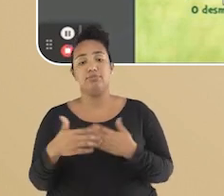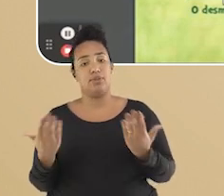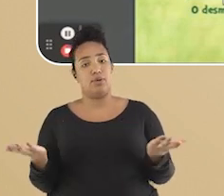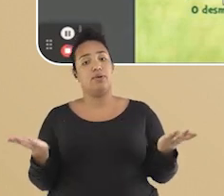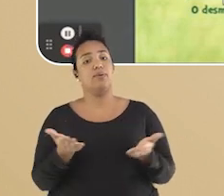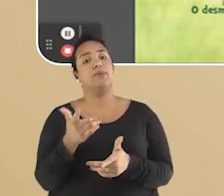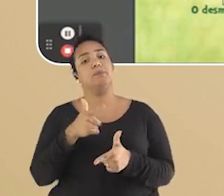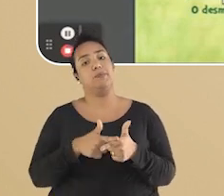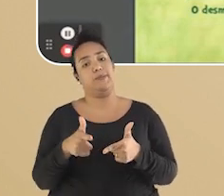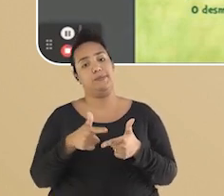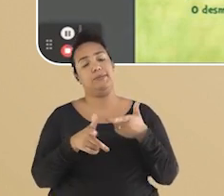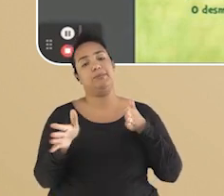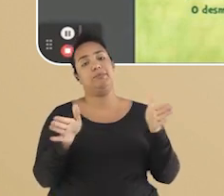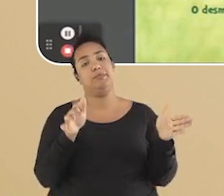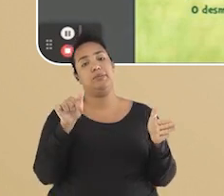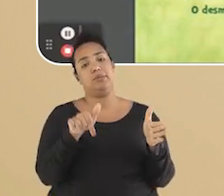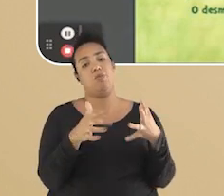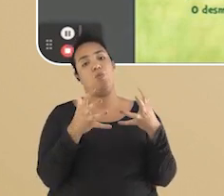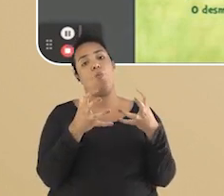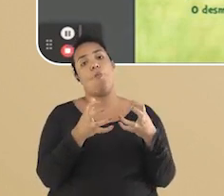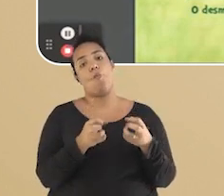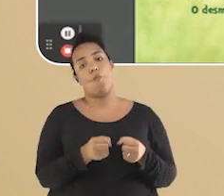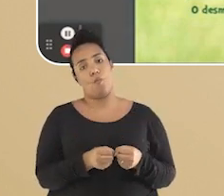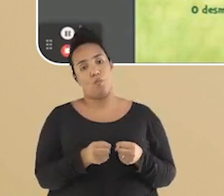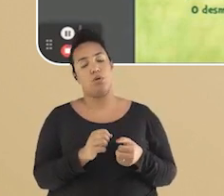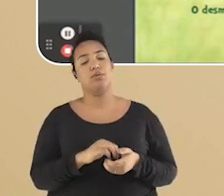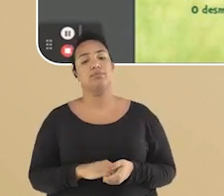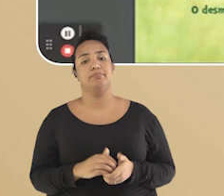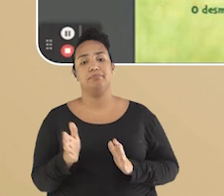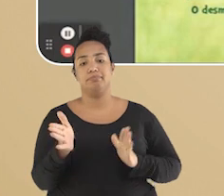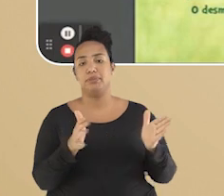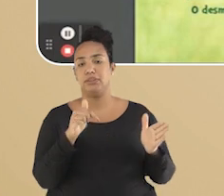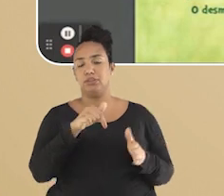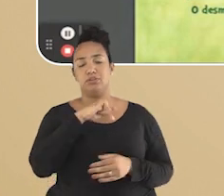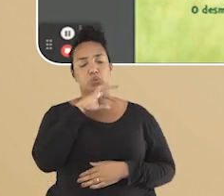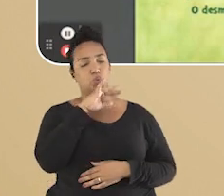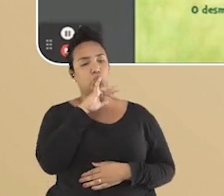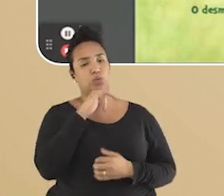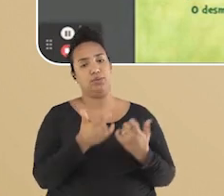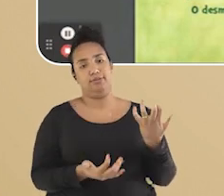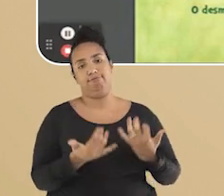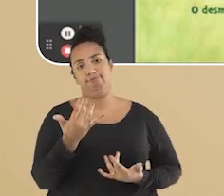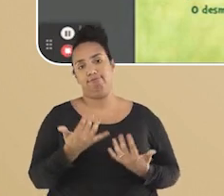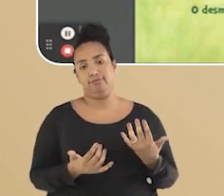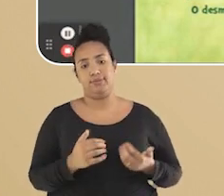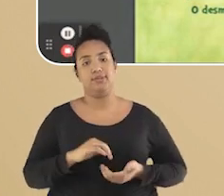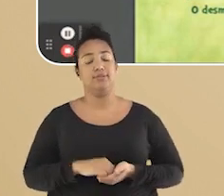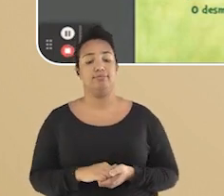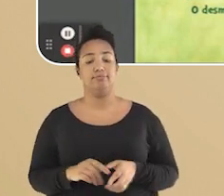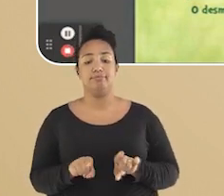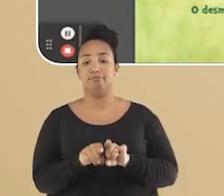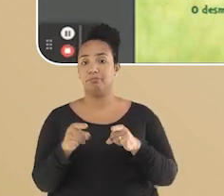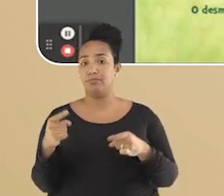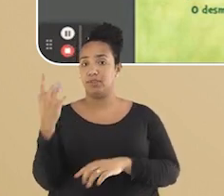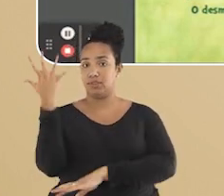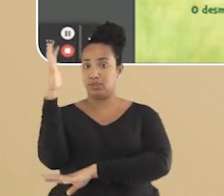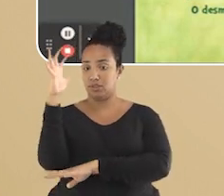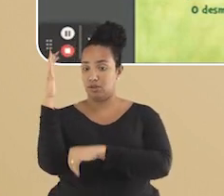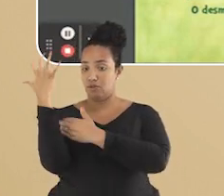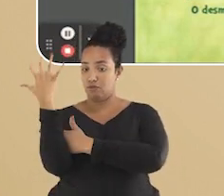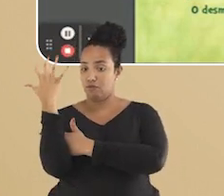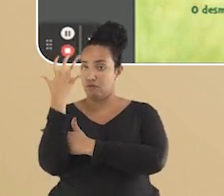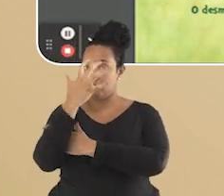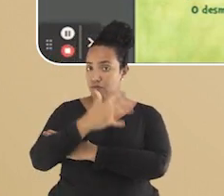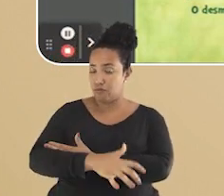sério problema na época seca, a pior do ano para se queimar. O desmatamento, junto com os